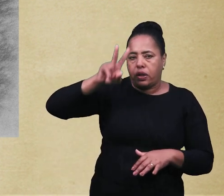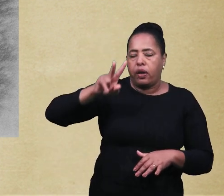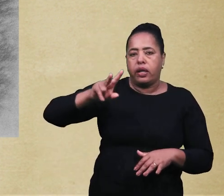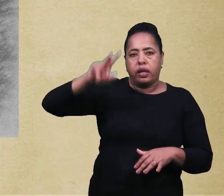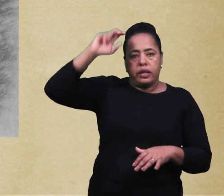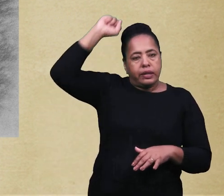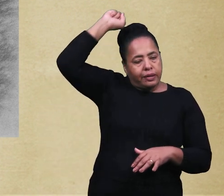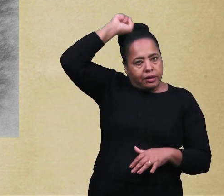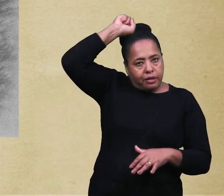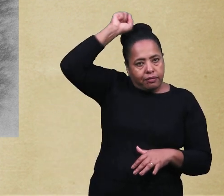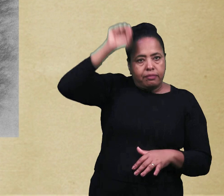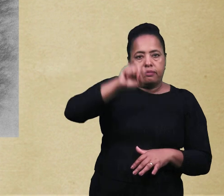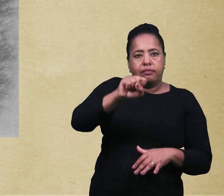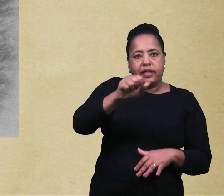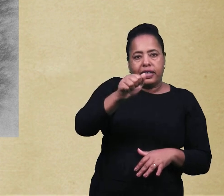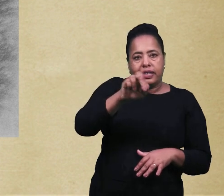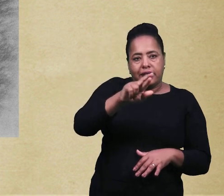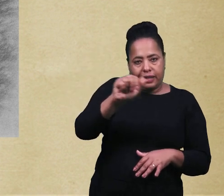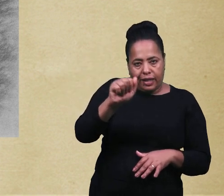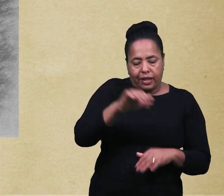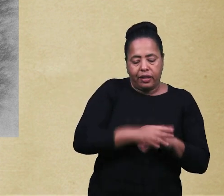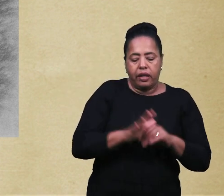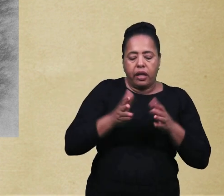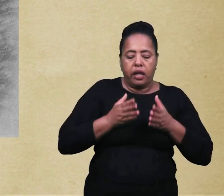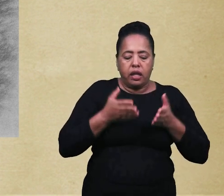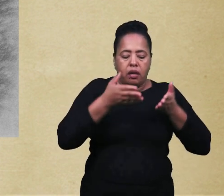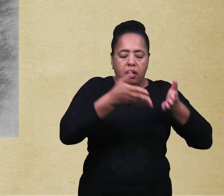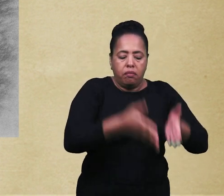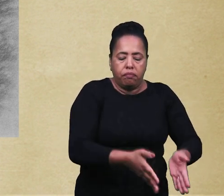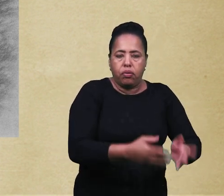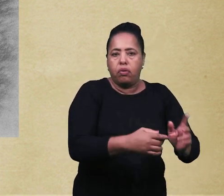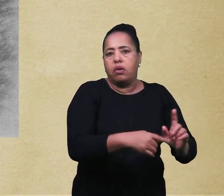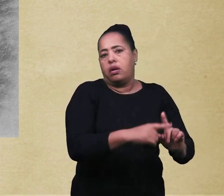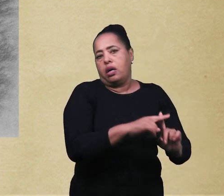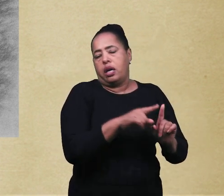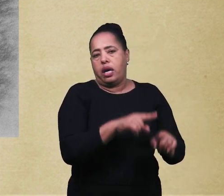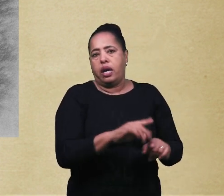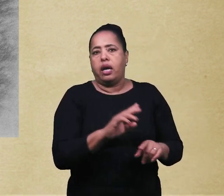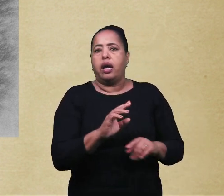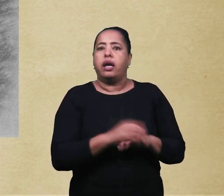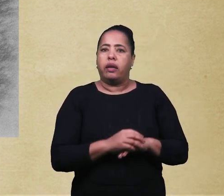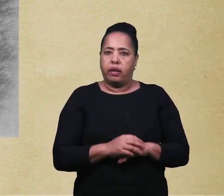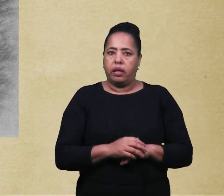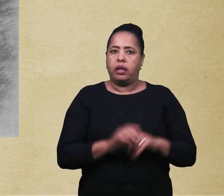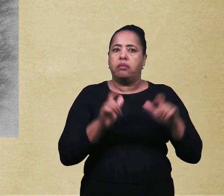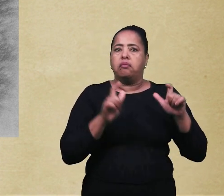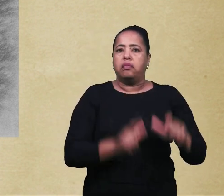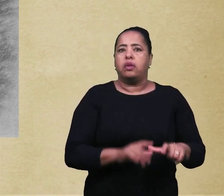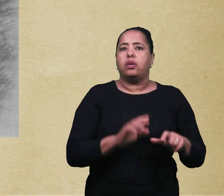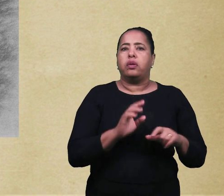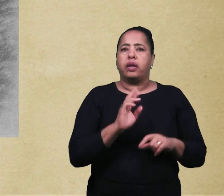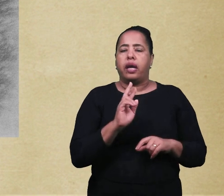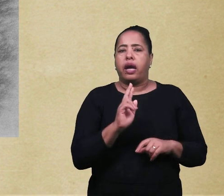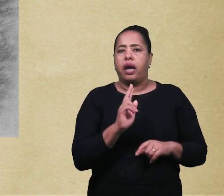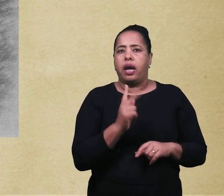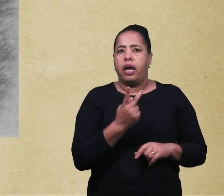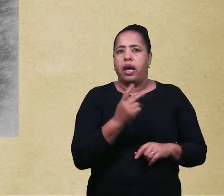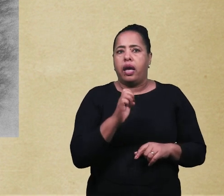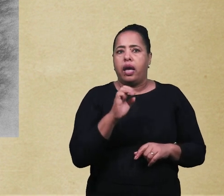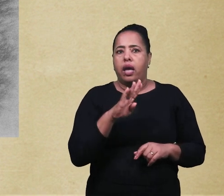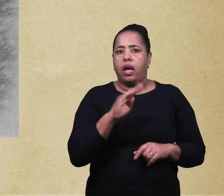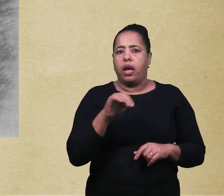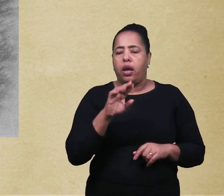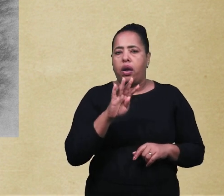Sara, né? E ali ela é sepultada em Hebrom, né? Ela falece ali em Hebrom. Em